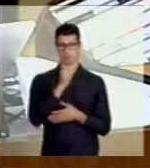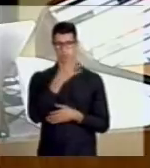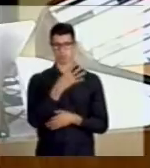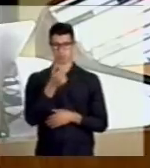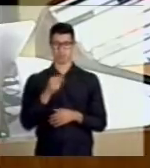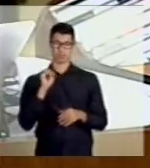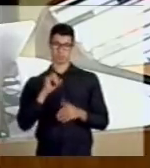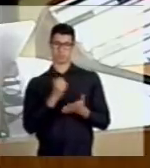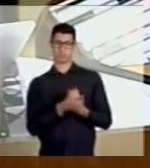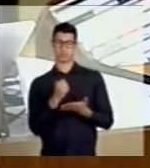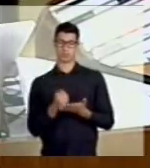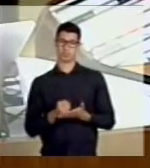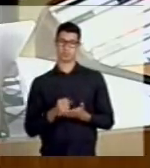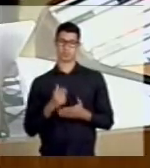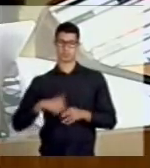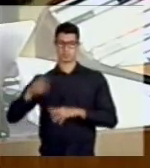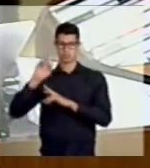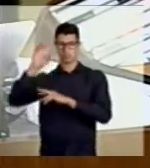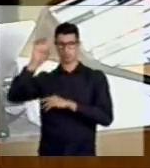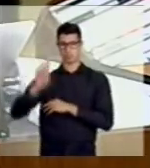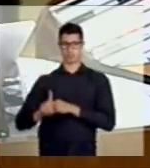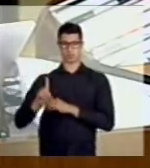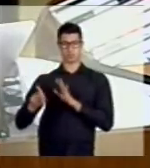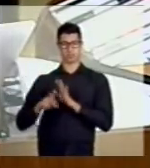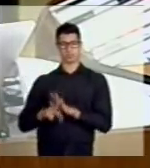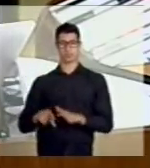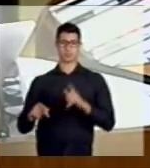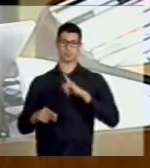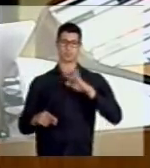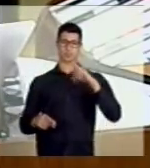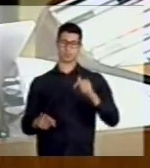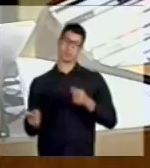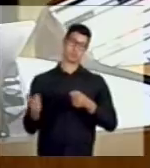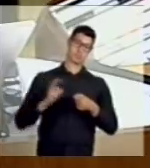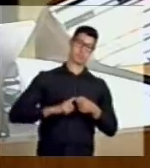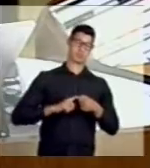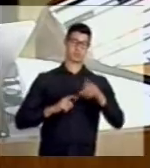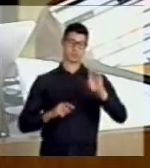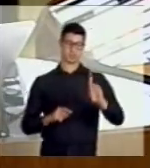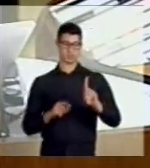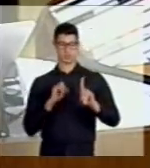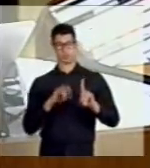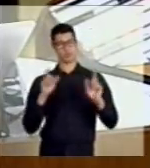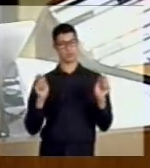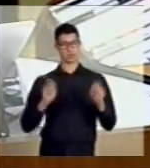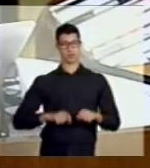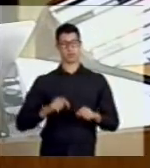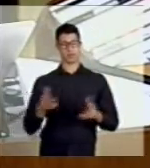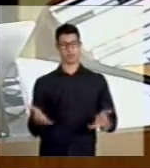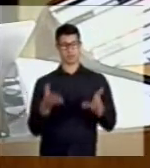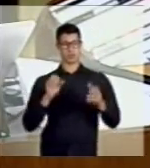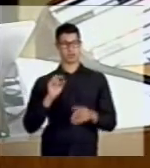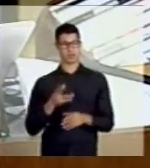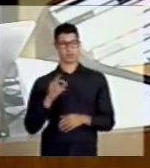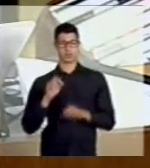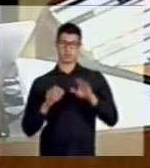841. C. Se os contratantes são titulares do direito do qual dispõem total ou parcialmente. D. Se são capazes de transigir.